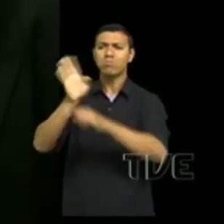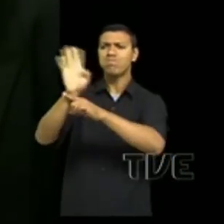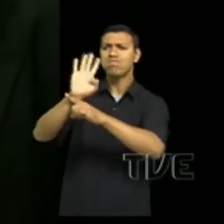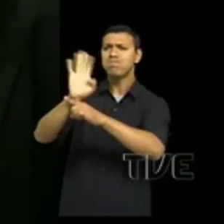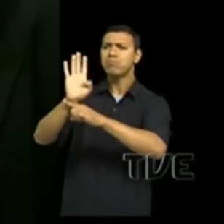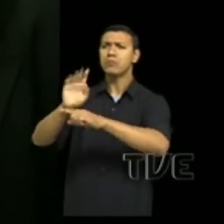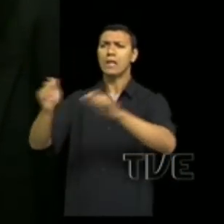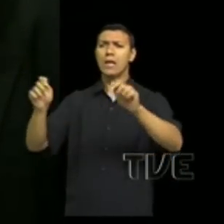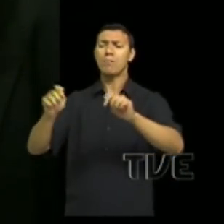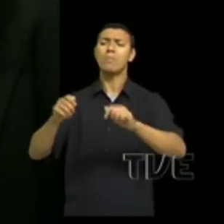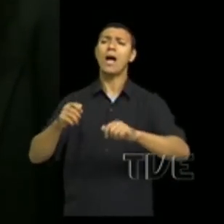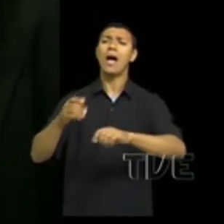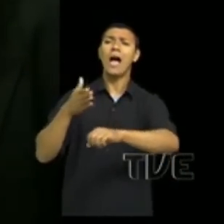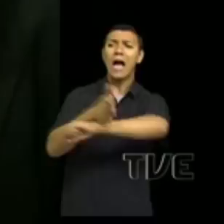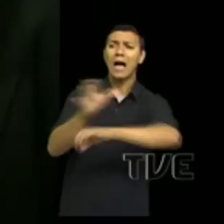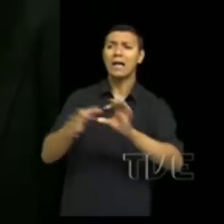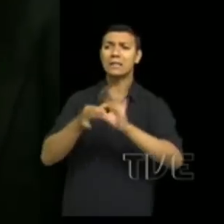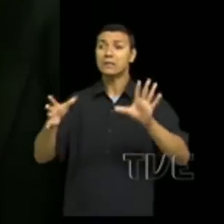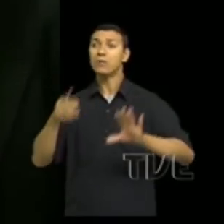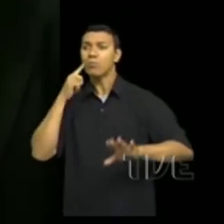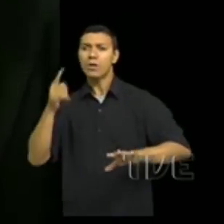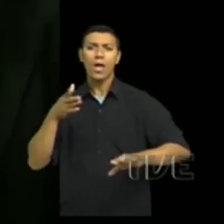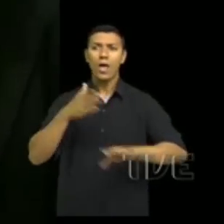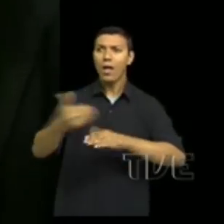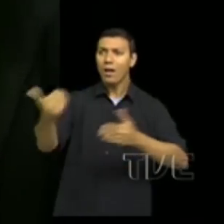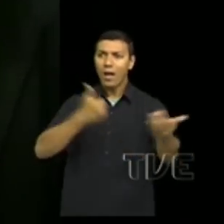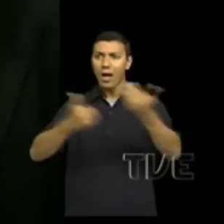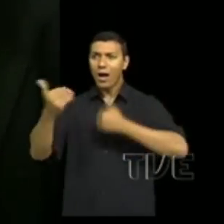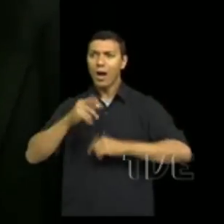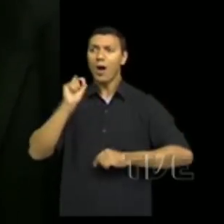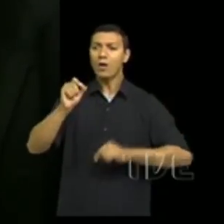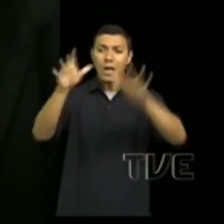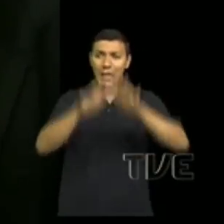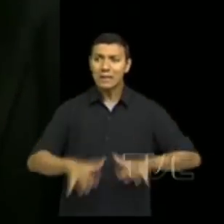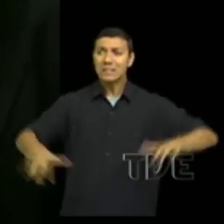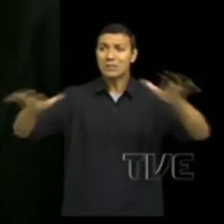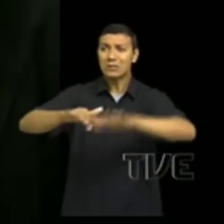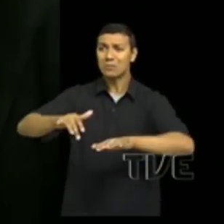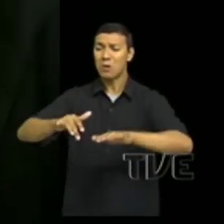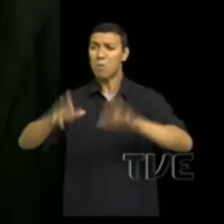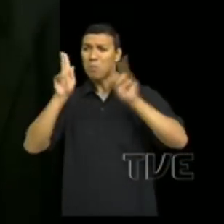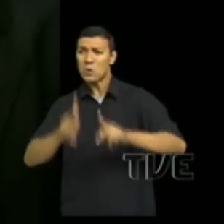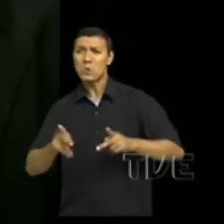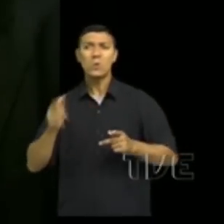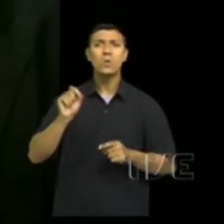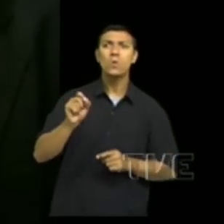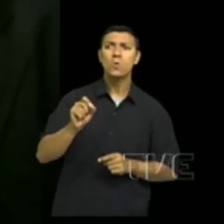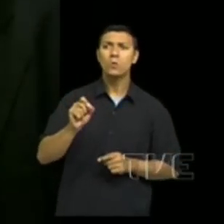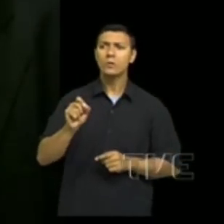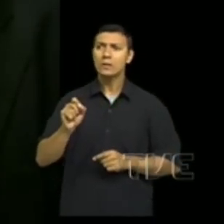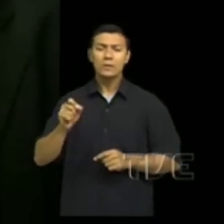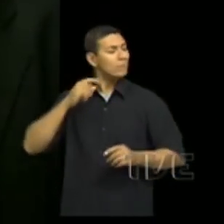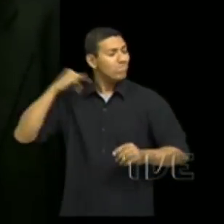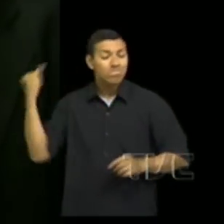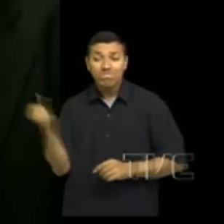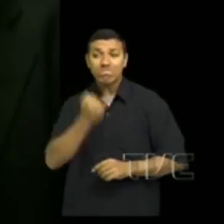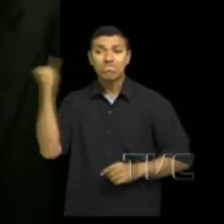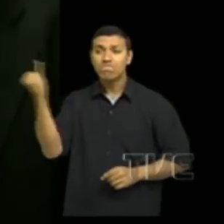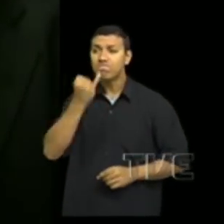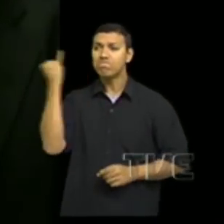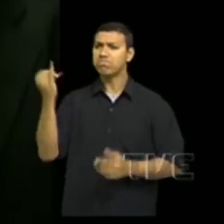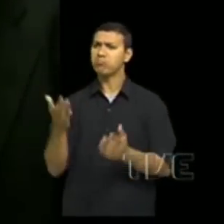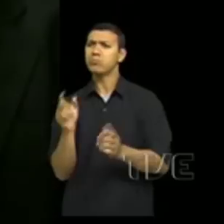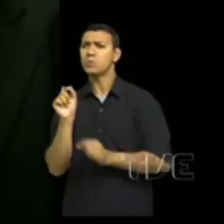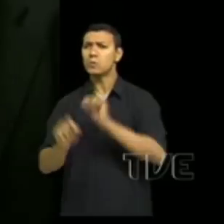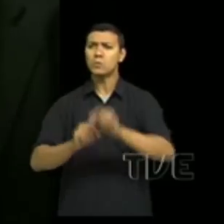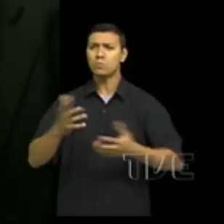é importante porque ele dá acesso a uma população significativa de pessoas